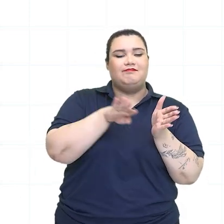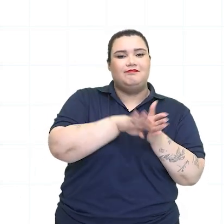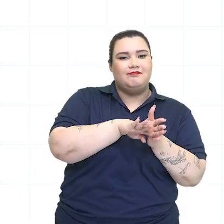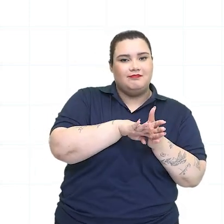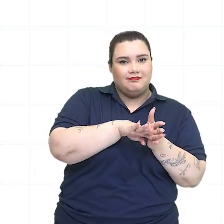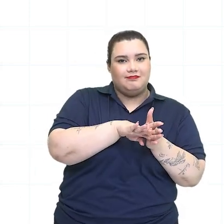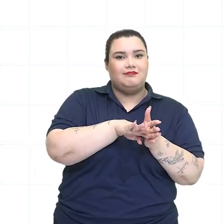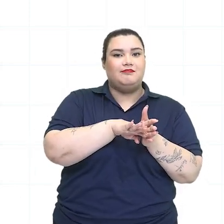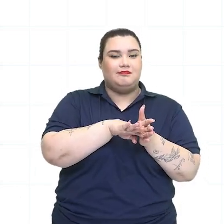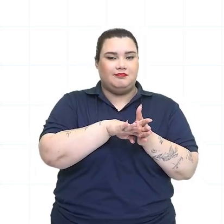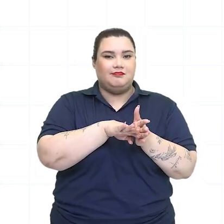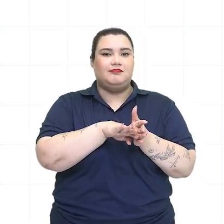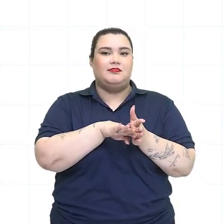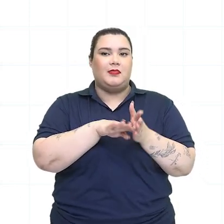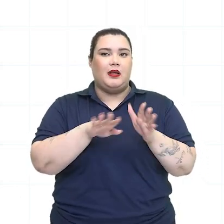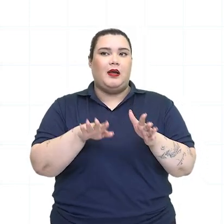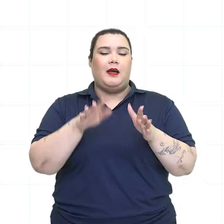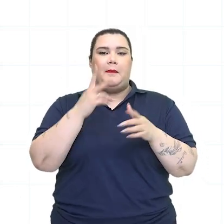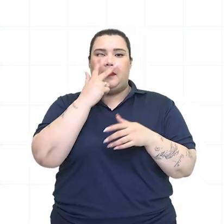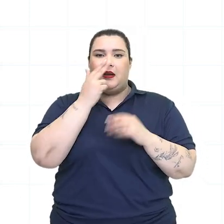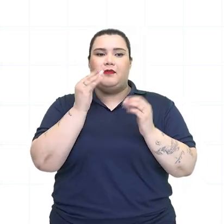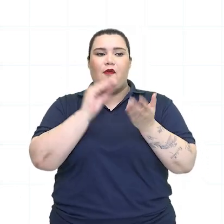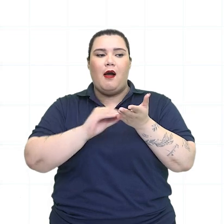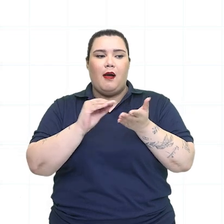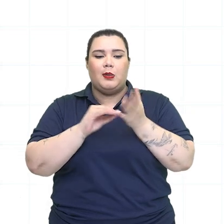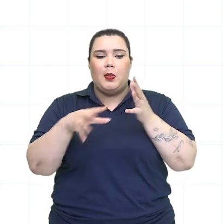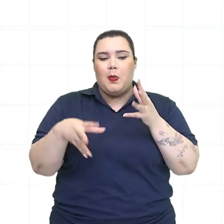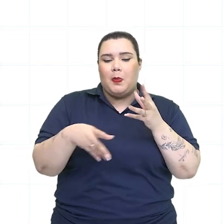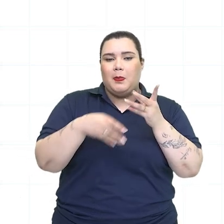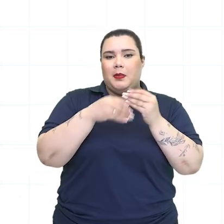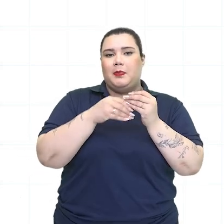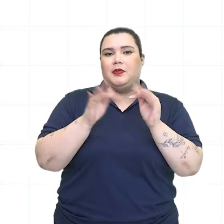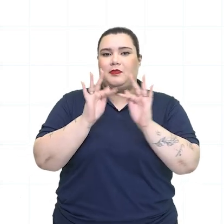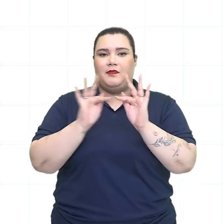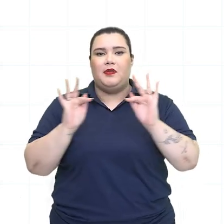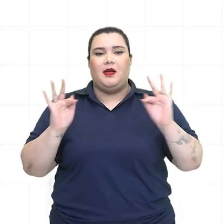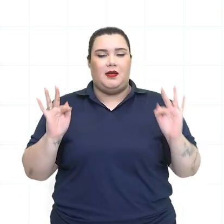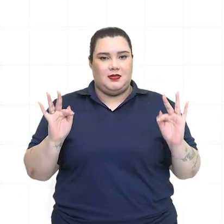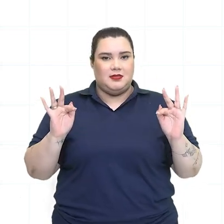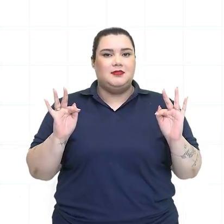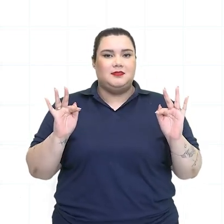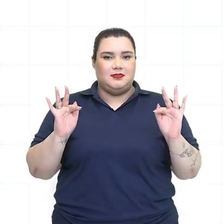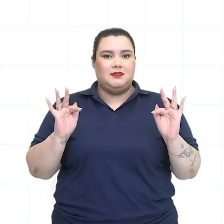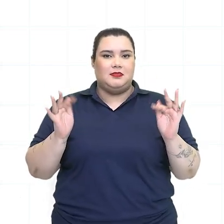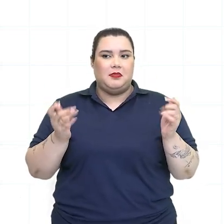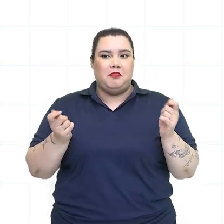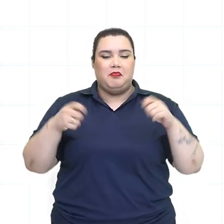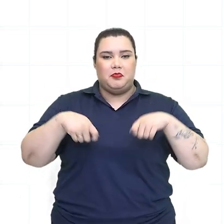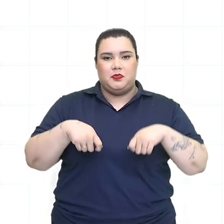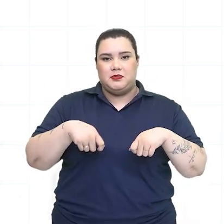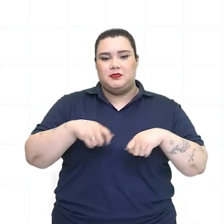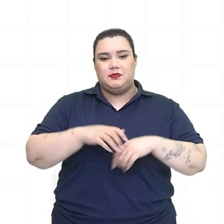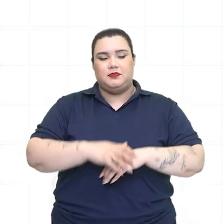chegou, aí houve essa supressão, né, do restante daquilo que ela poderia